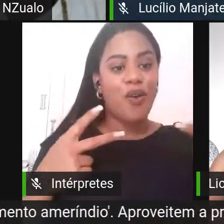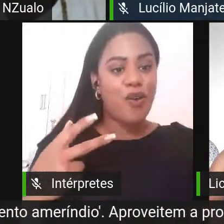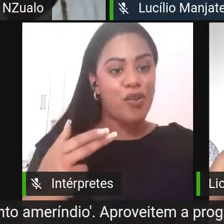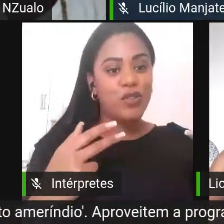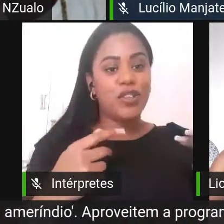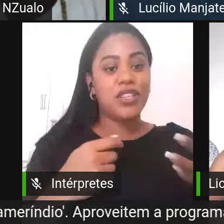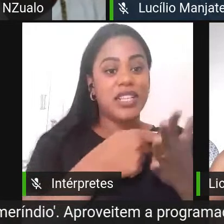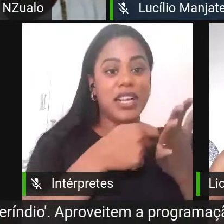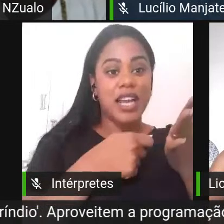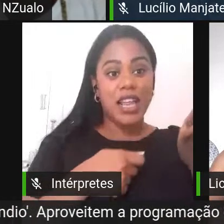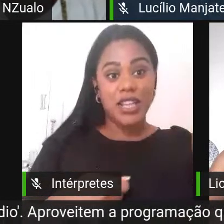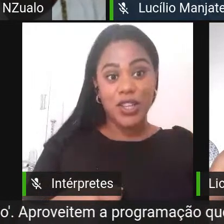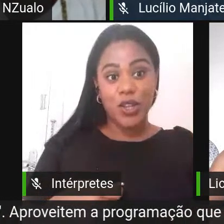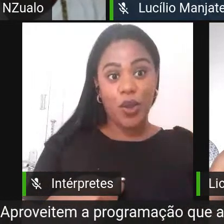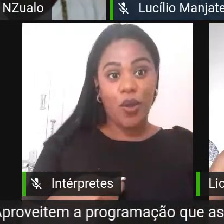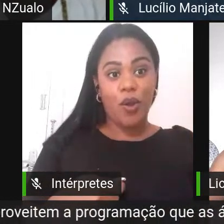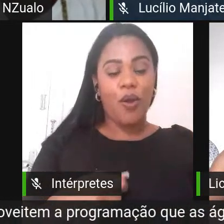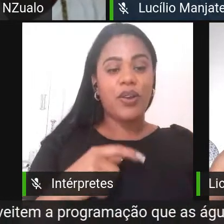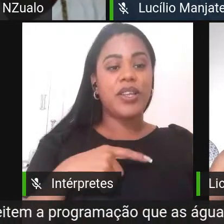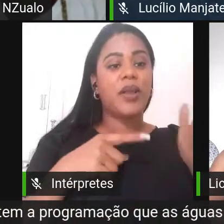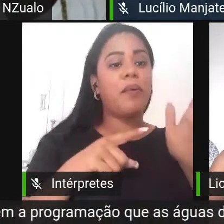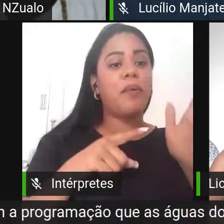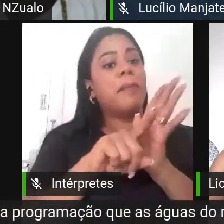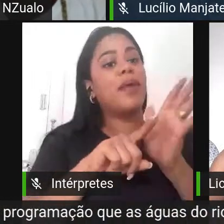Lica, não tem alguma pergunta?